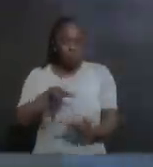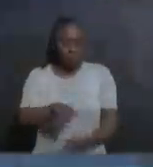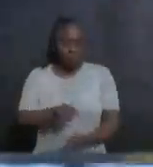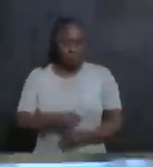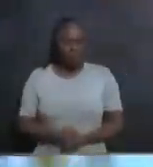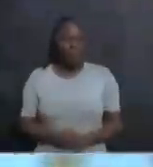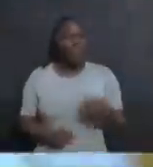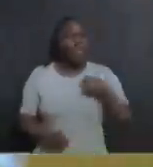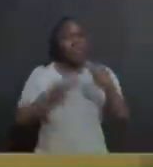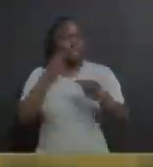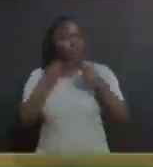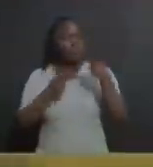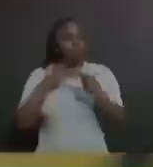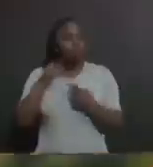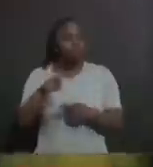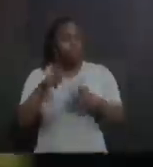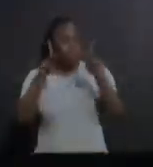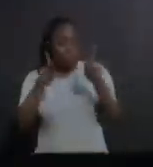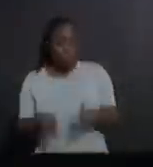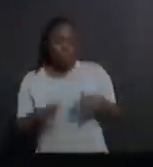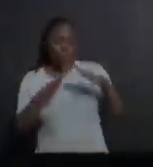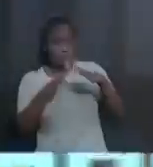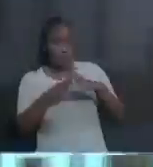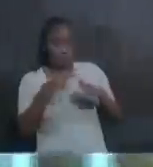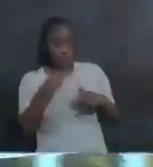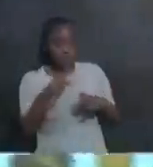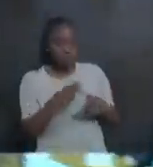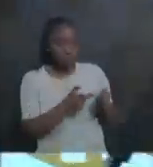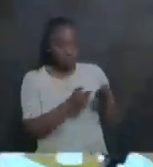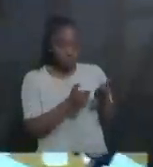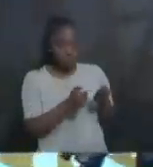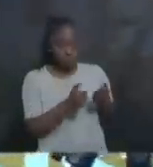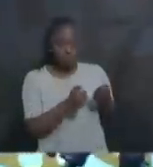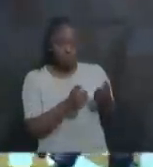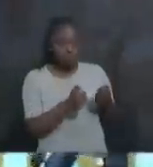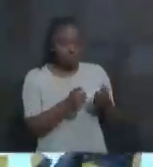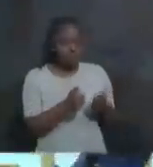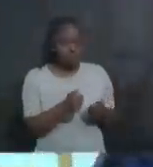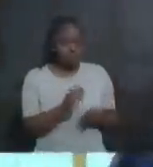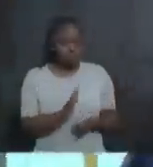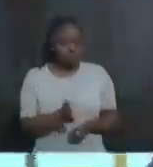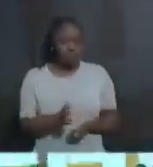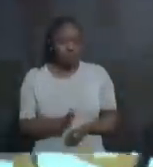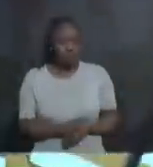Enquanto eu estou falando com você aqui, tem alguém na sua casa jogando. Agora.